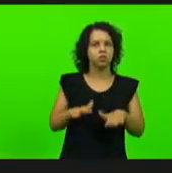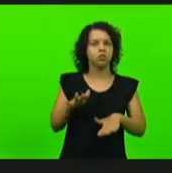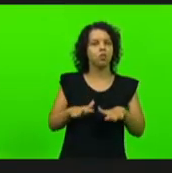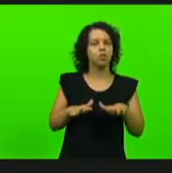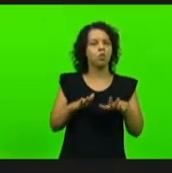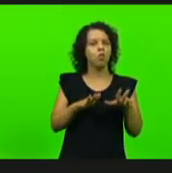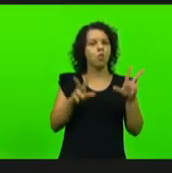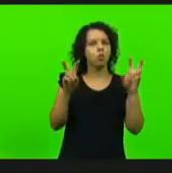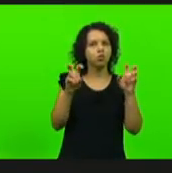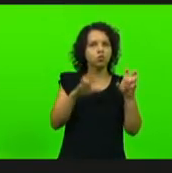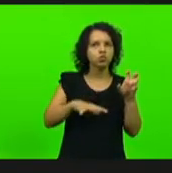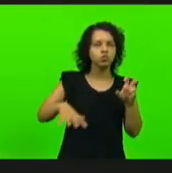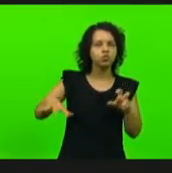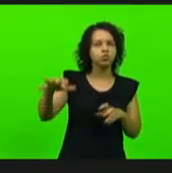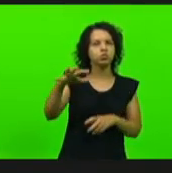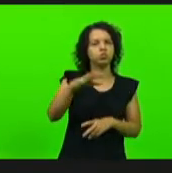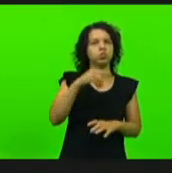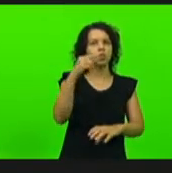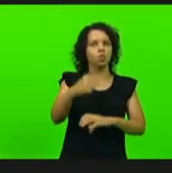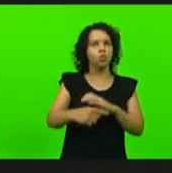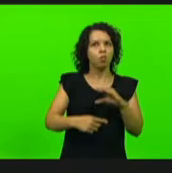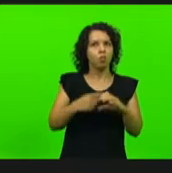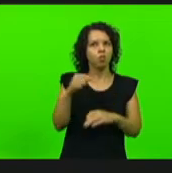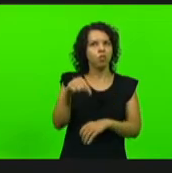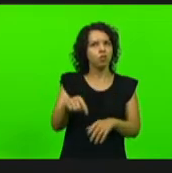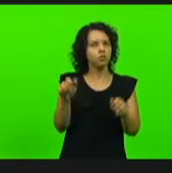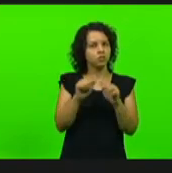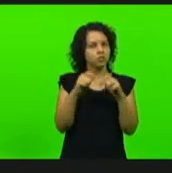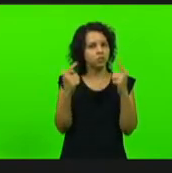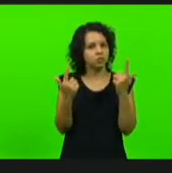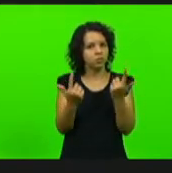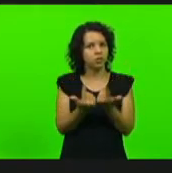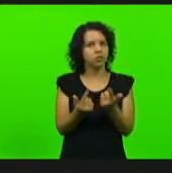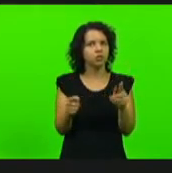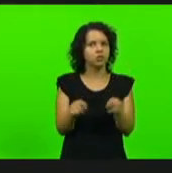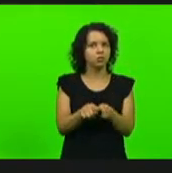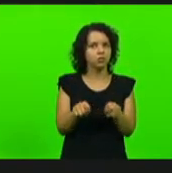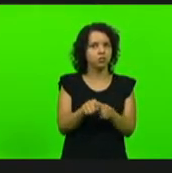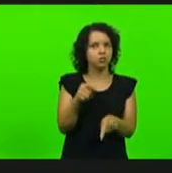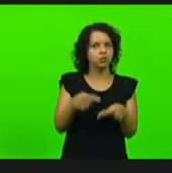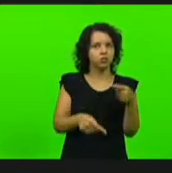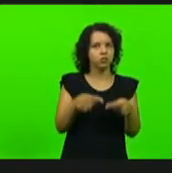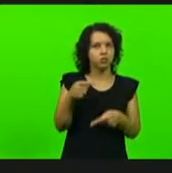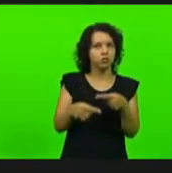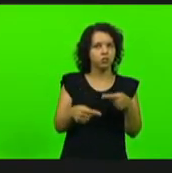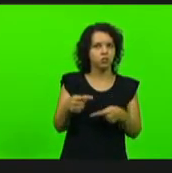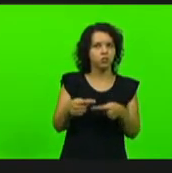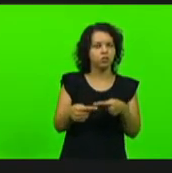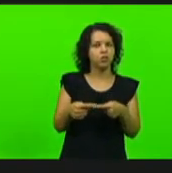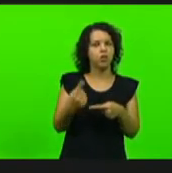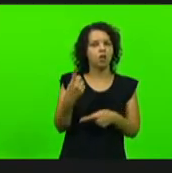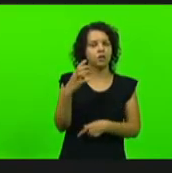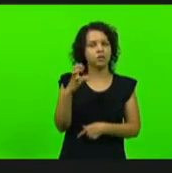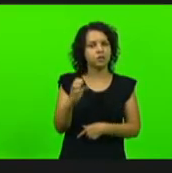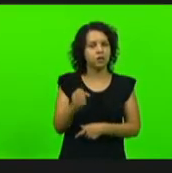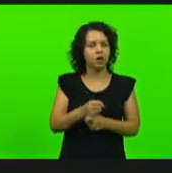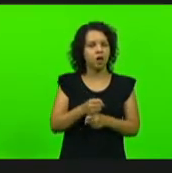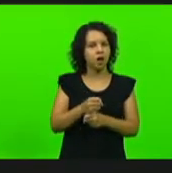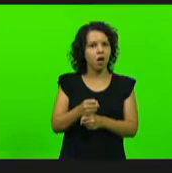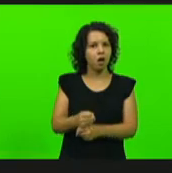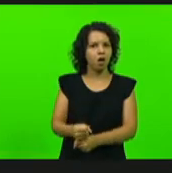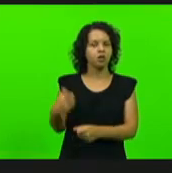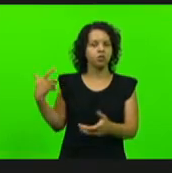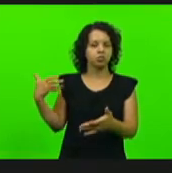assuntos no mundo também, tenha chegado aqui na Assembleia Legislativa. Na última década, senhor presidente, do século